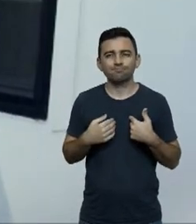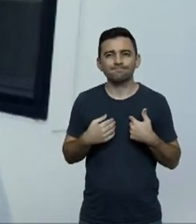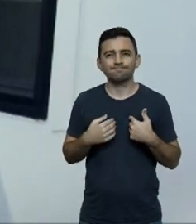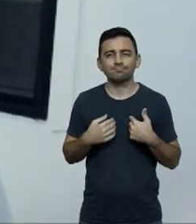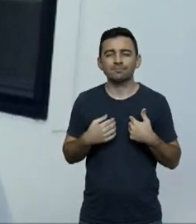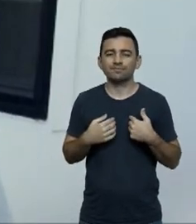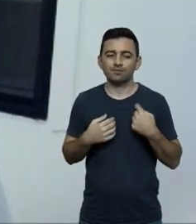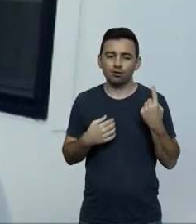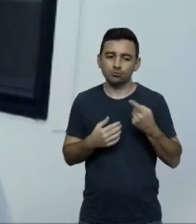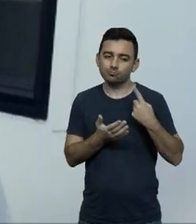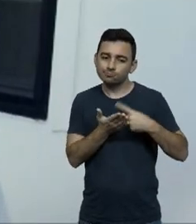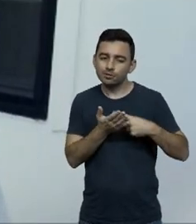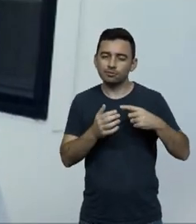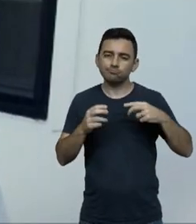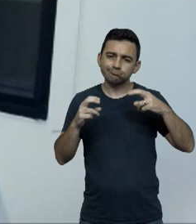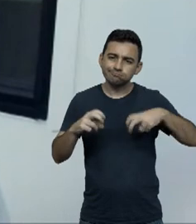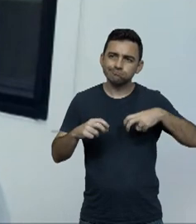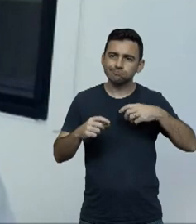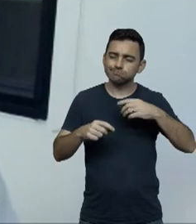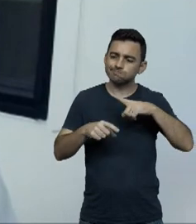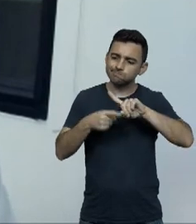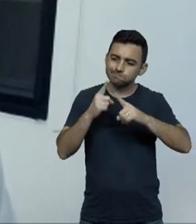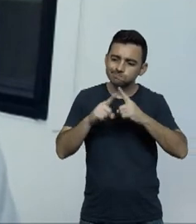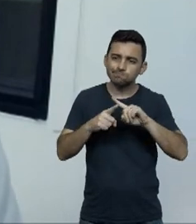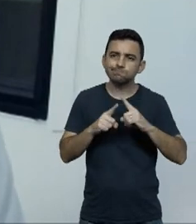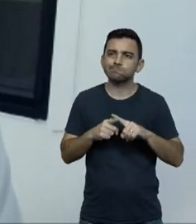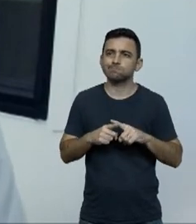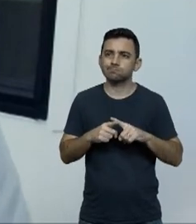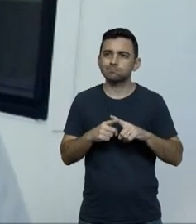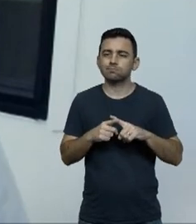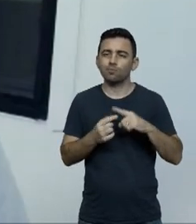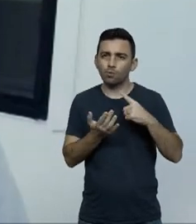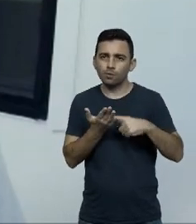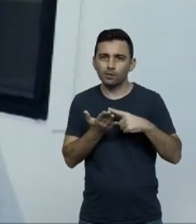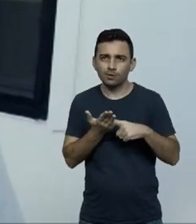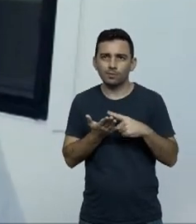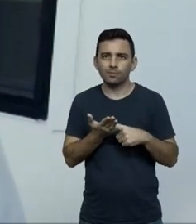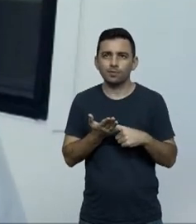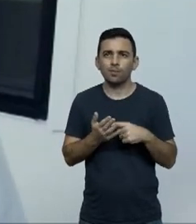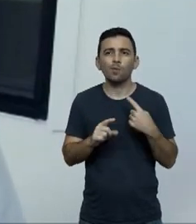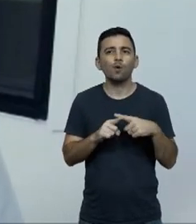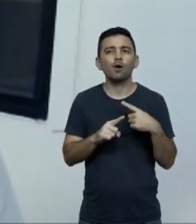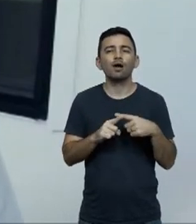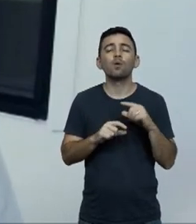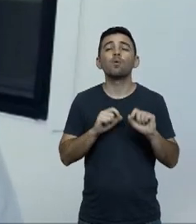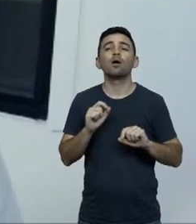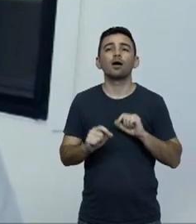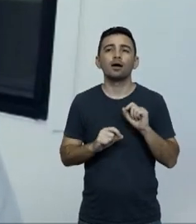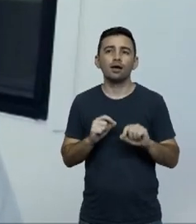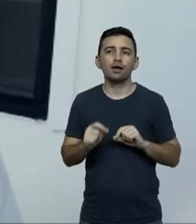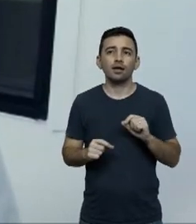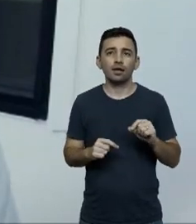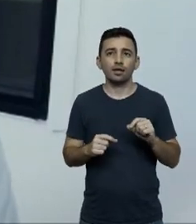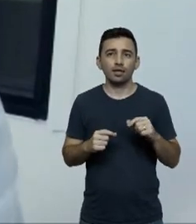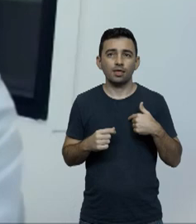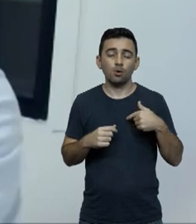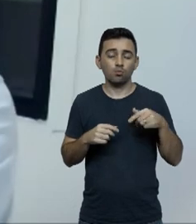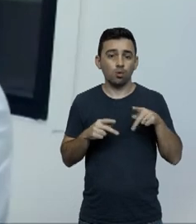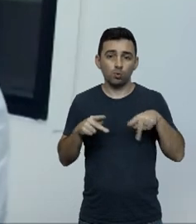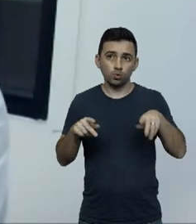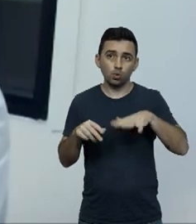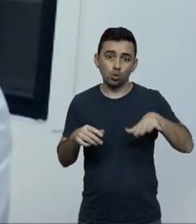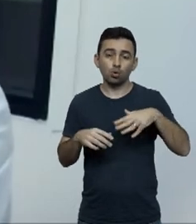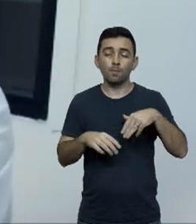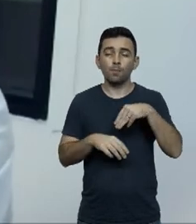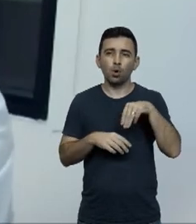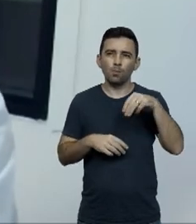para ter uma discussão em que o é seguramente a atitude do promotor da moralidade ela